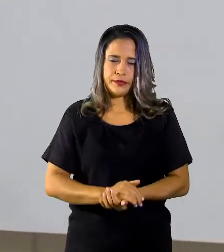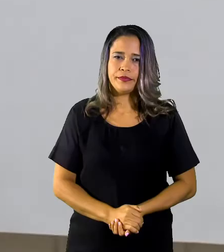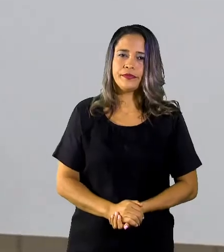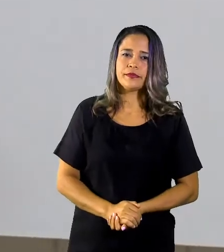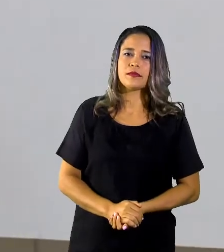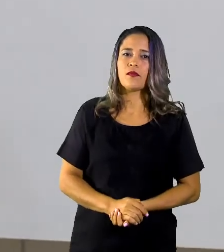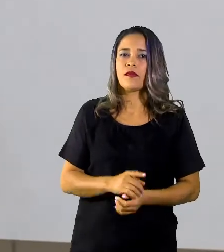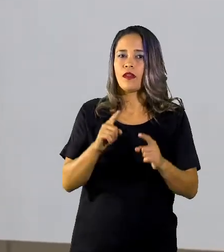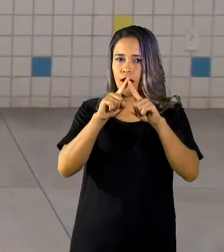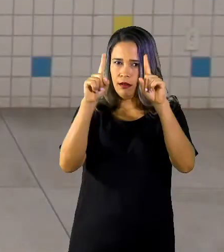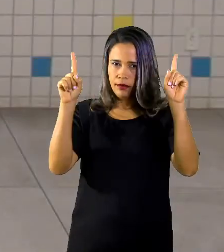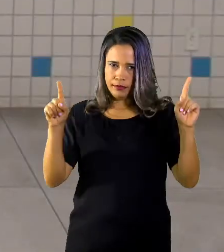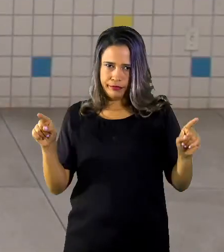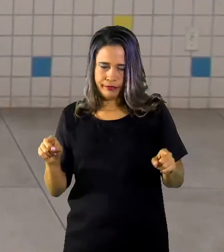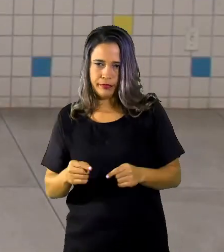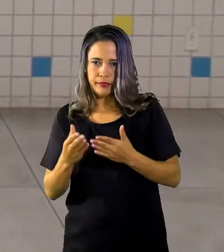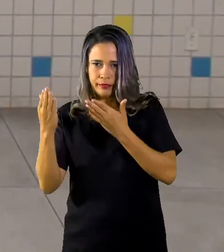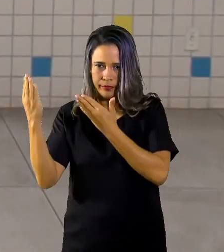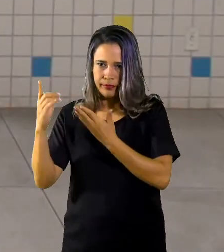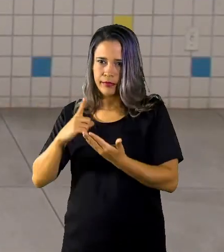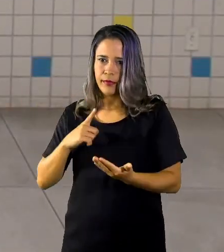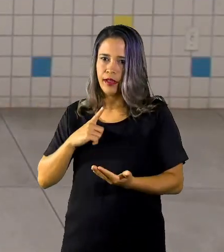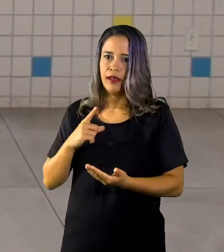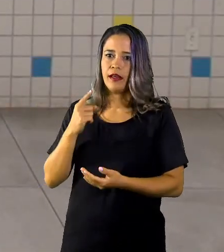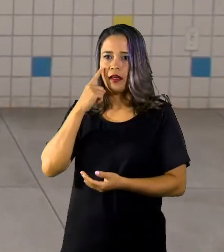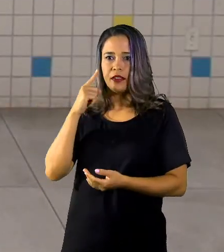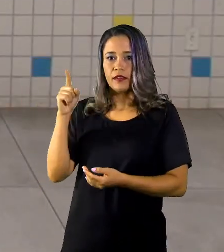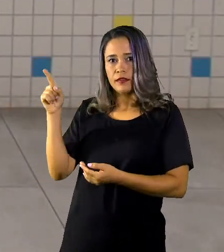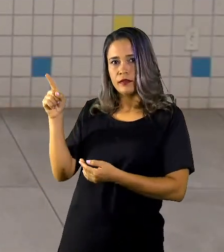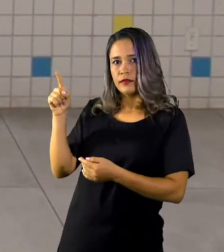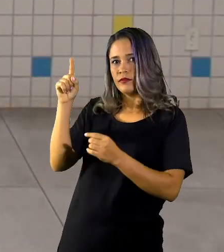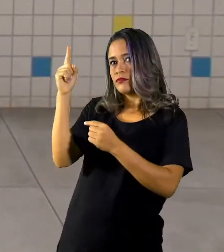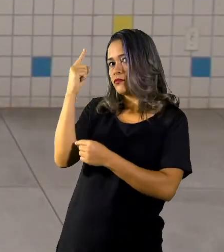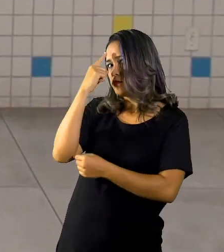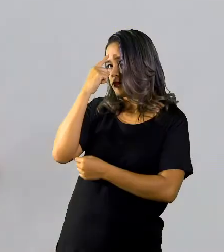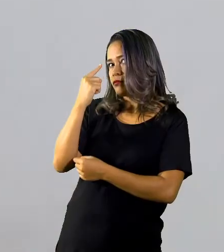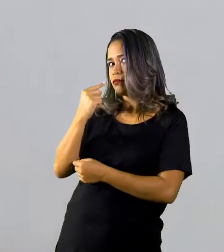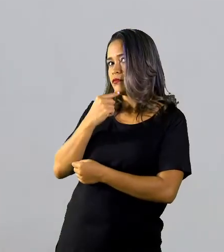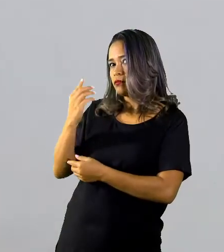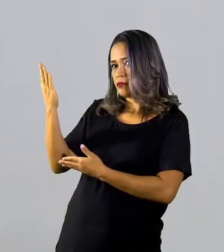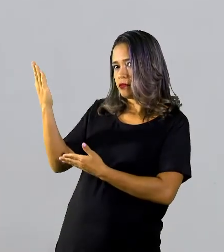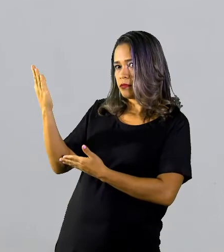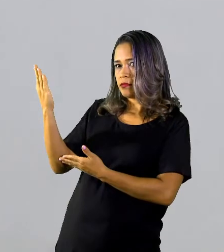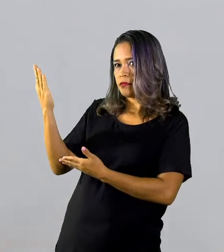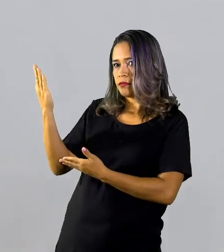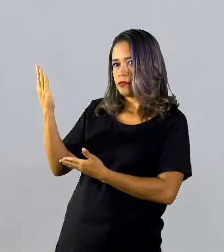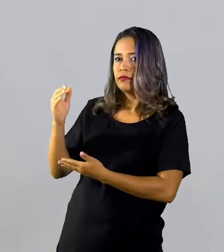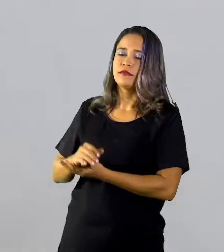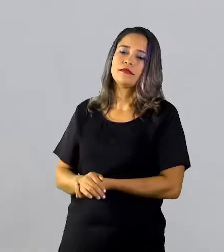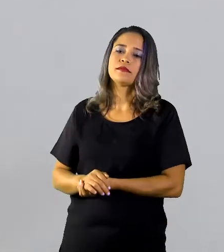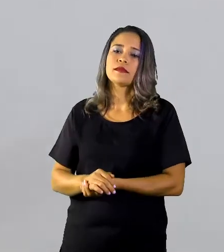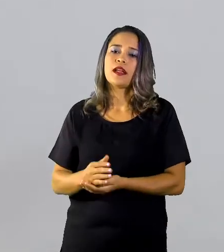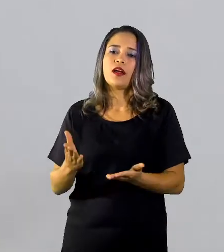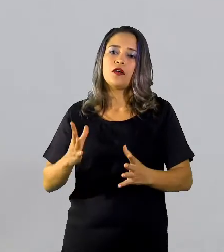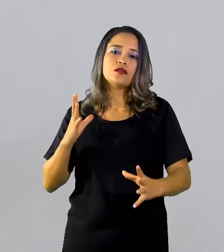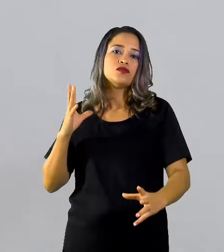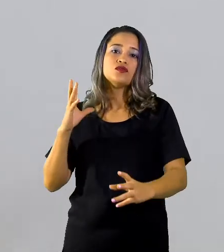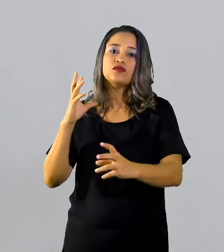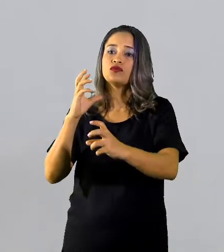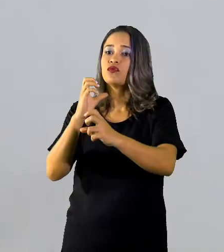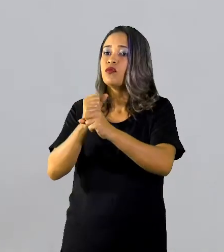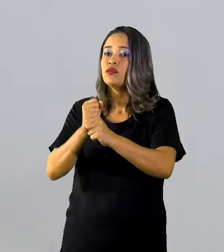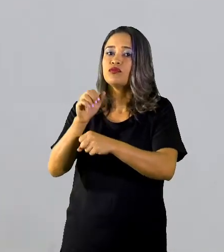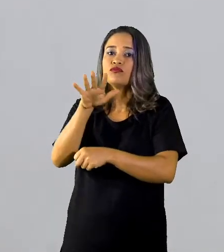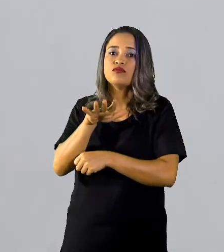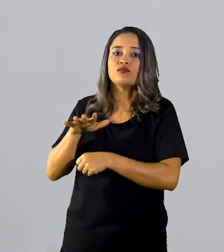nosso quadro, pessoal, nós temos essa figura, que é exatamente a mesma que estava na tela. E eu vou fazer o quê? Somar a medida de todos